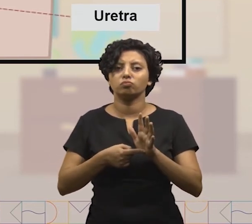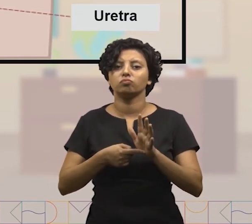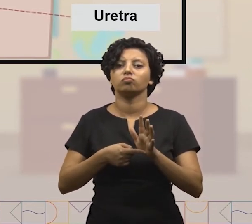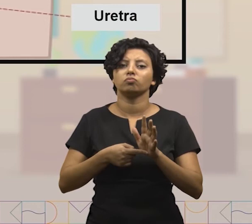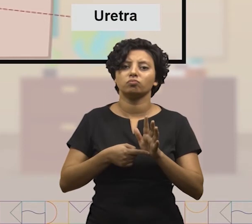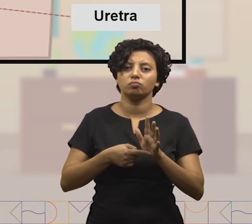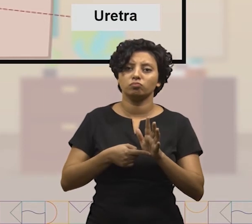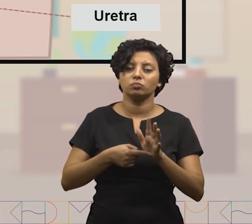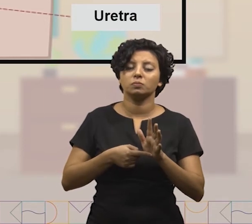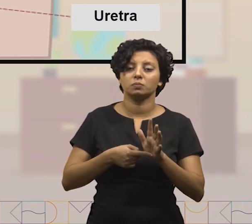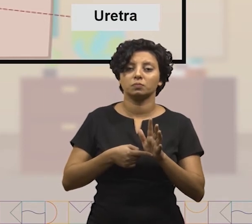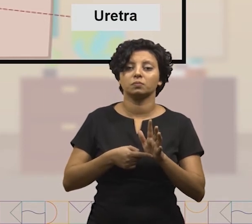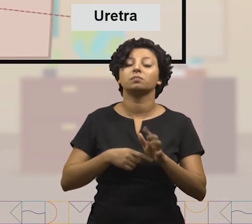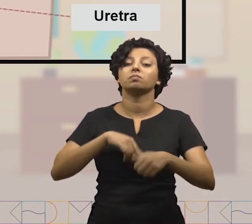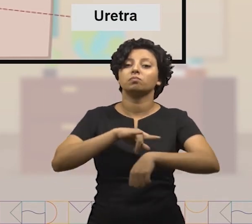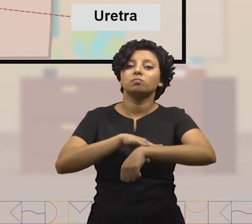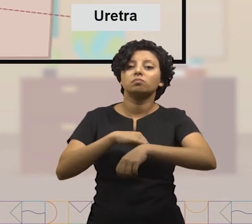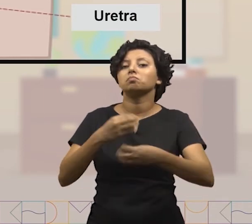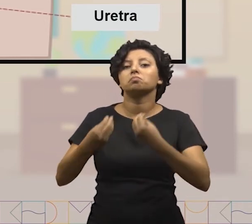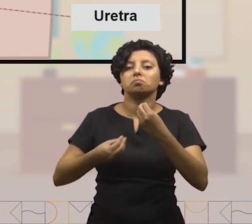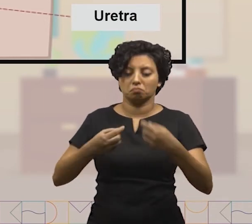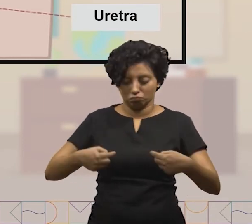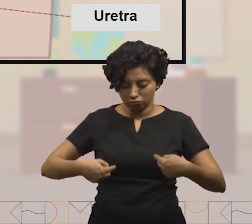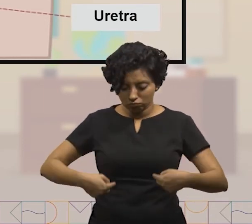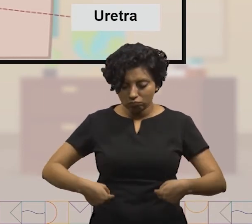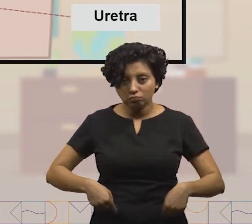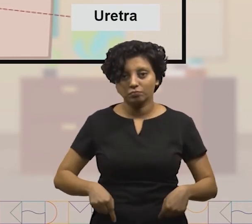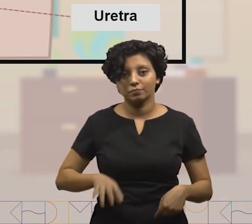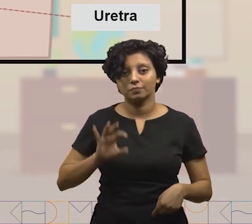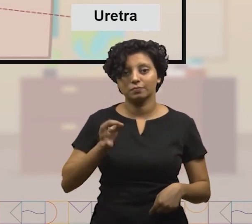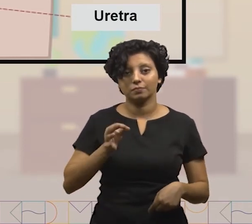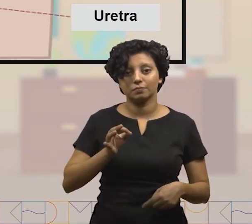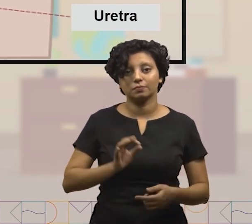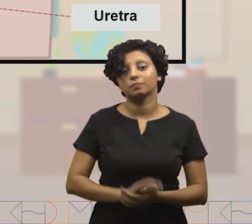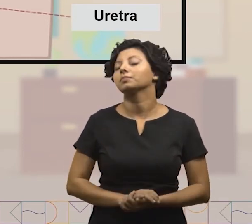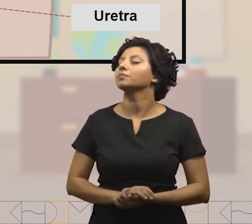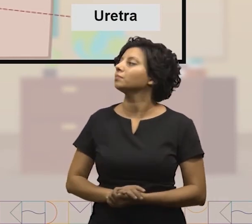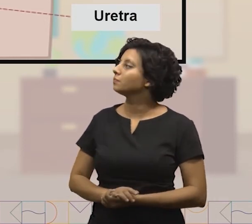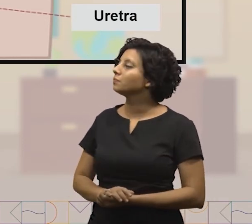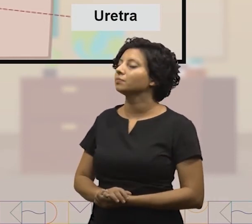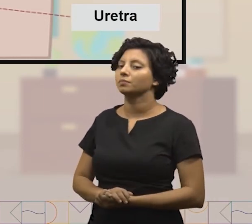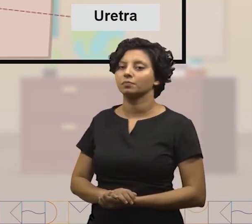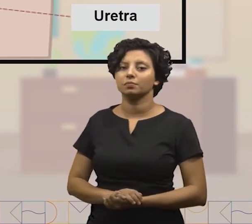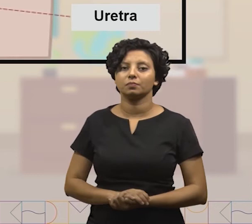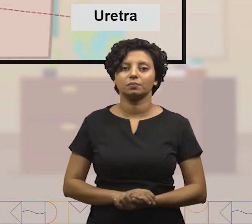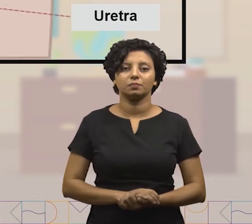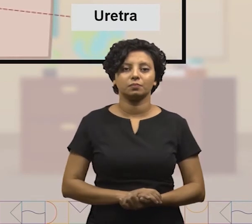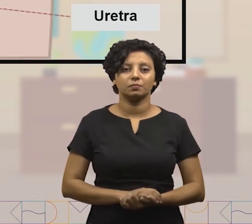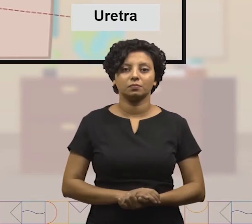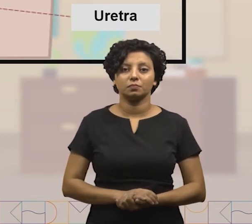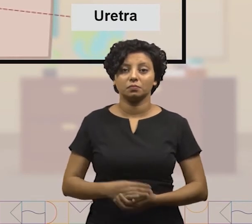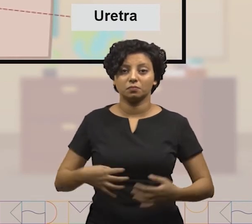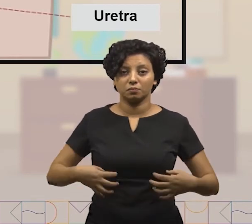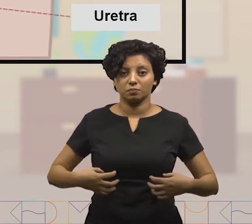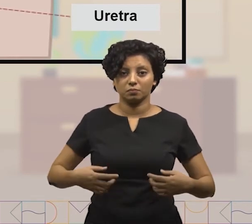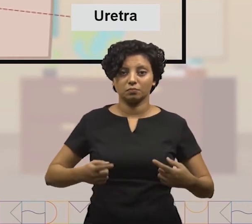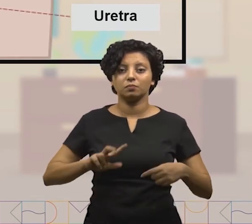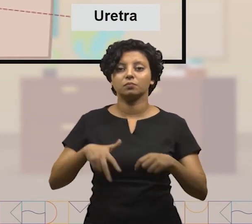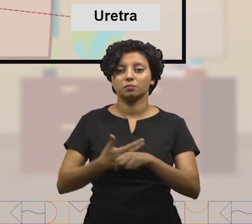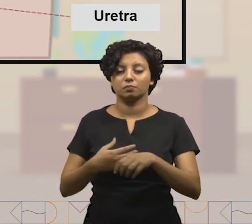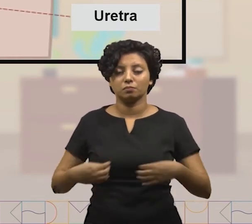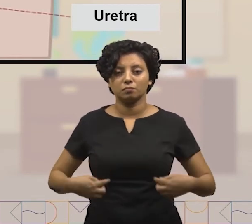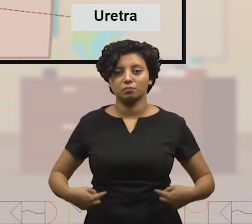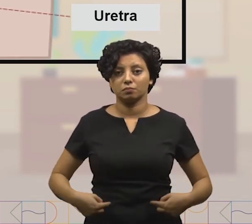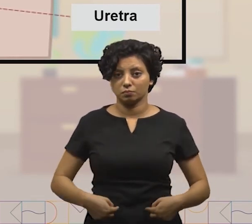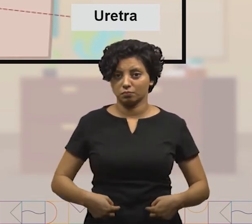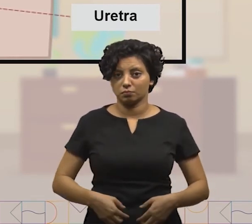Representam a passagem da urina, correto? A passagem da urina, do rim até a bexiga.